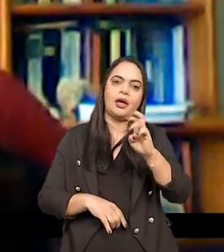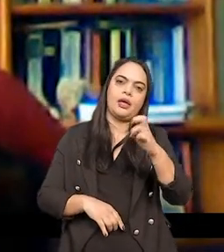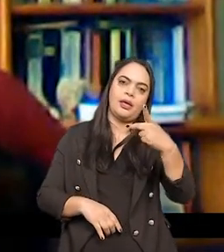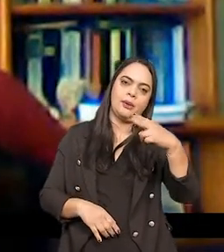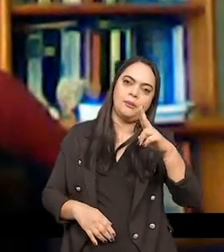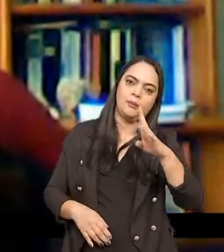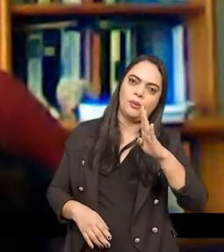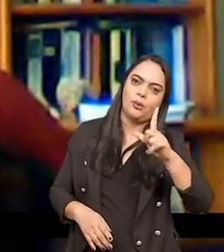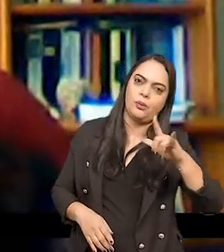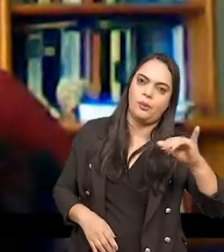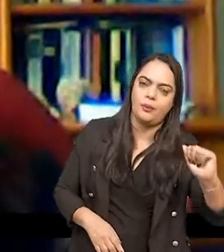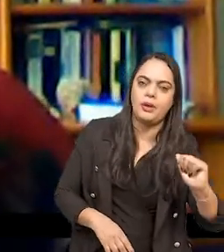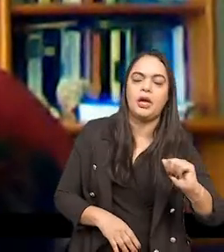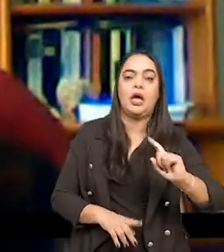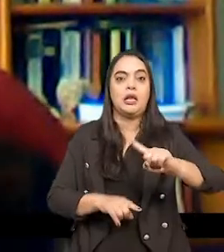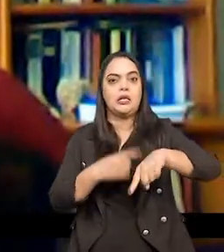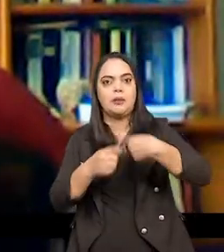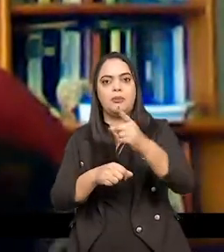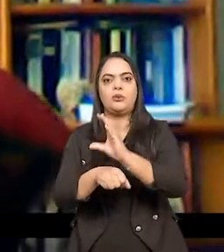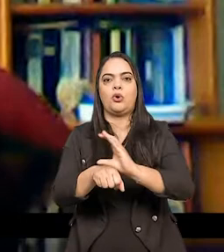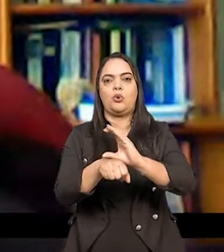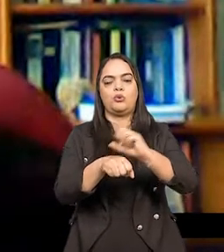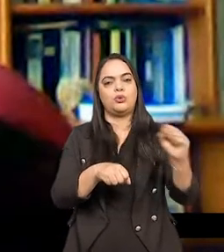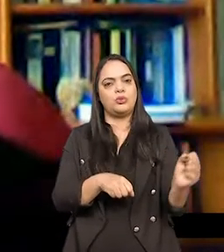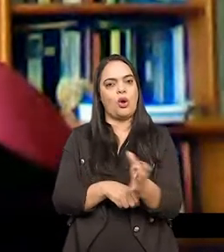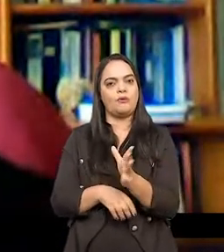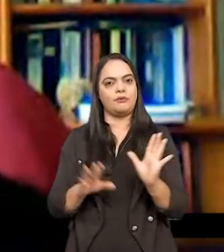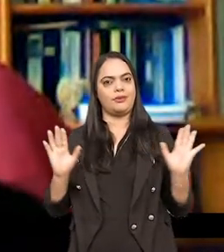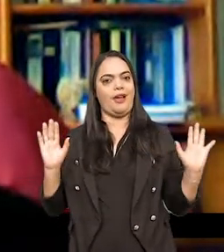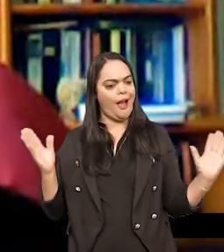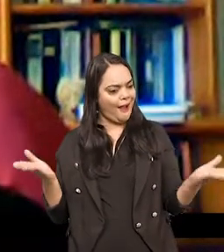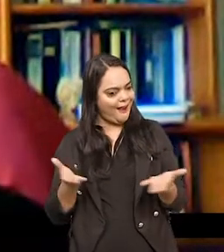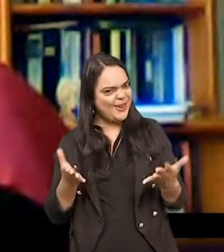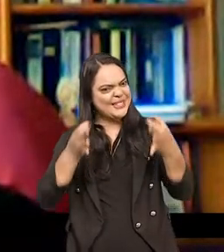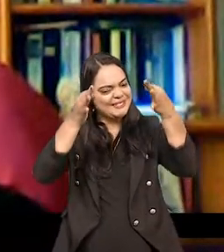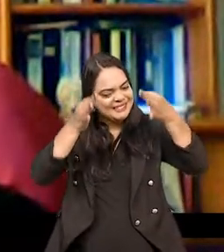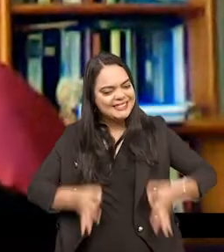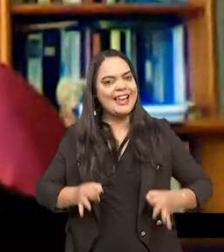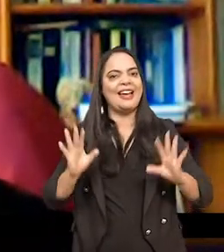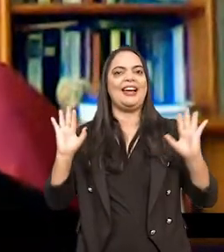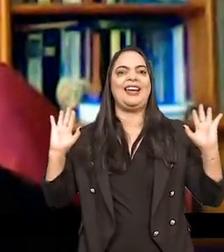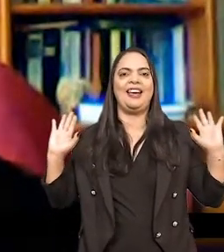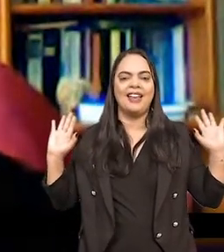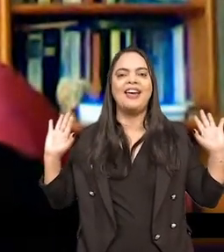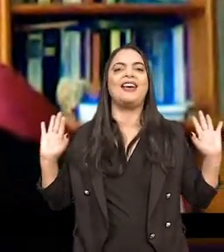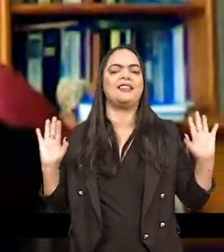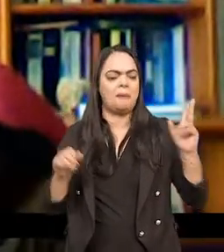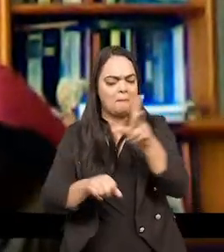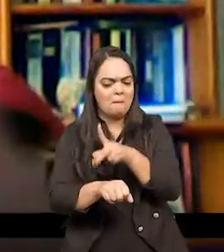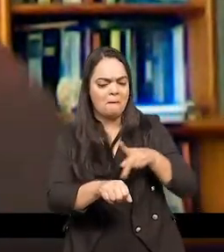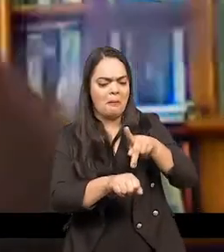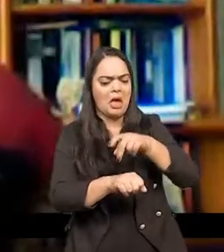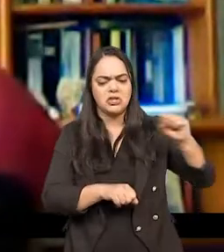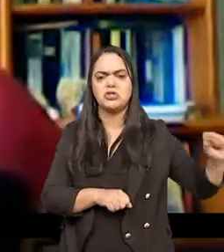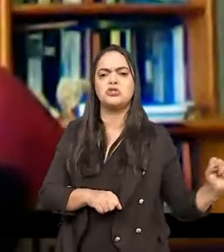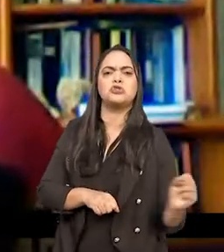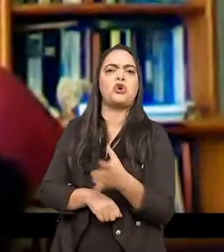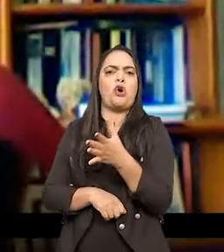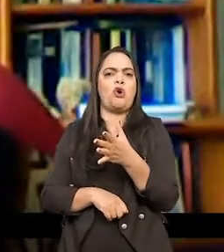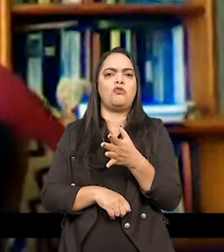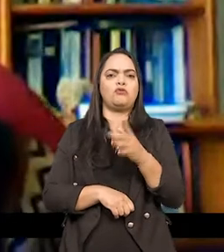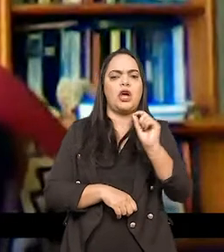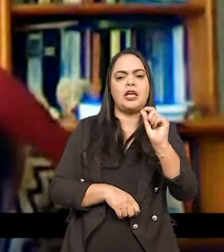próxima Constituição. Bom, agora não vai haver a mínima dúvida, né? Um novo país com novos gerentes,